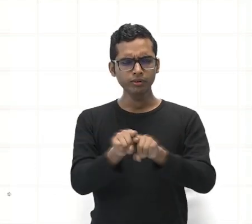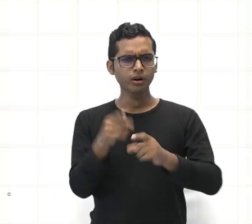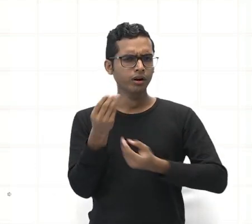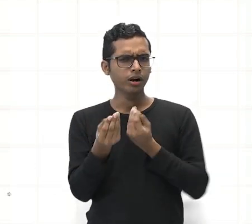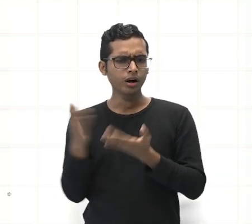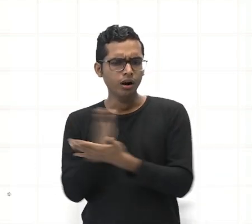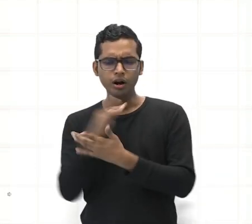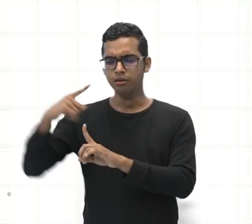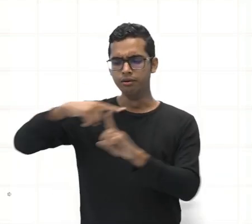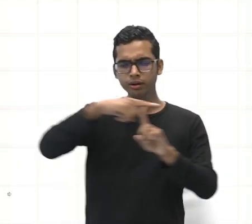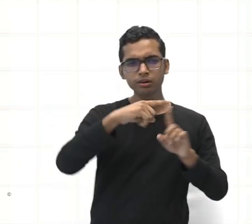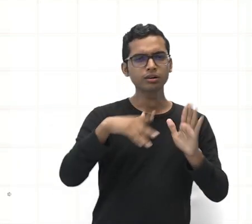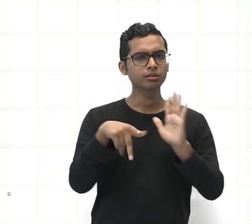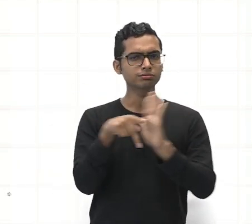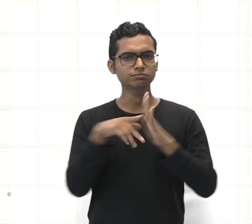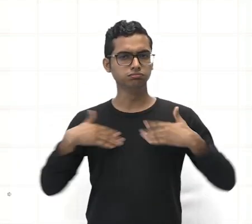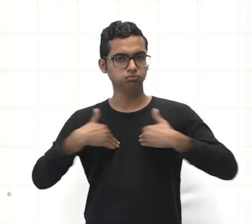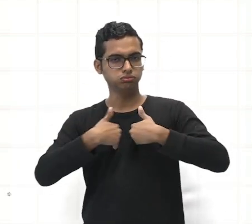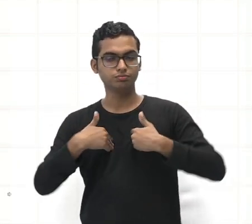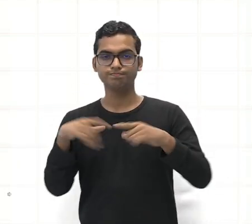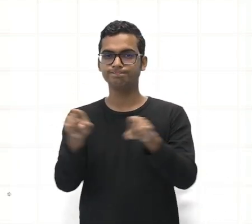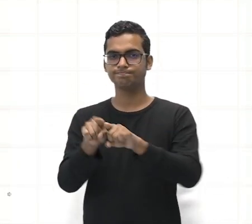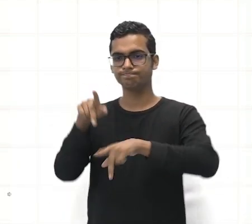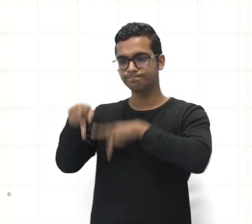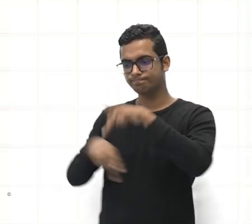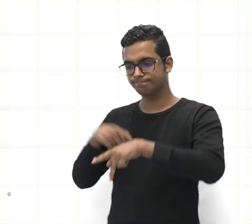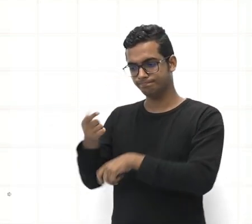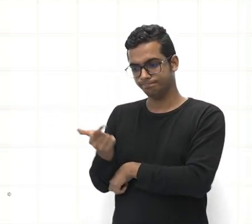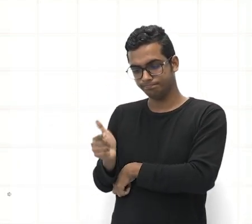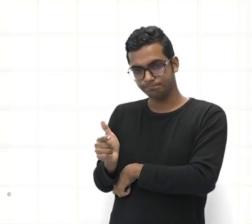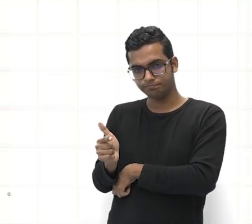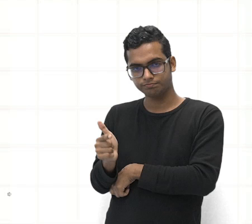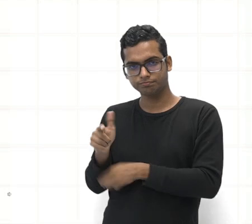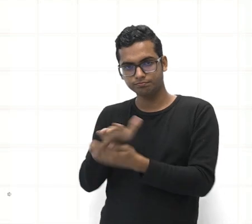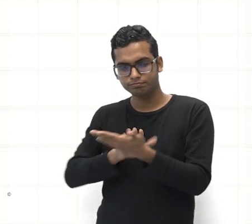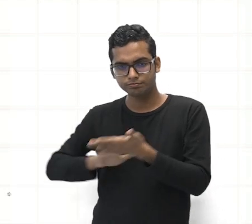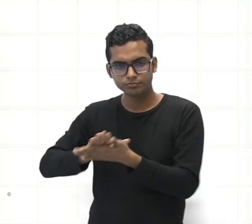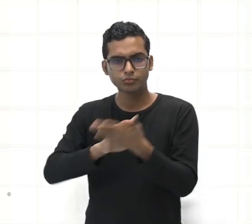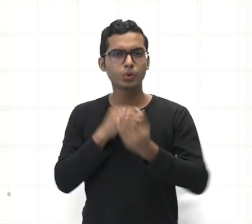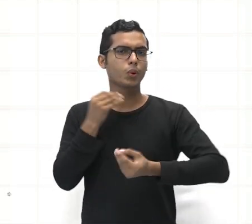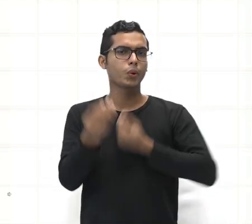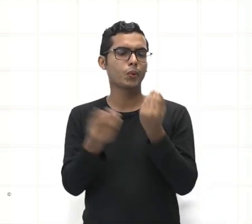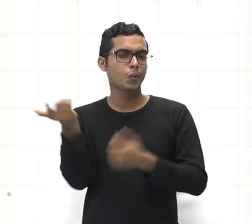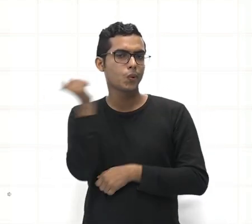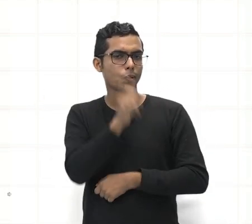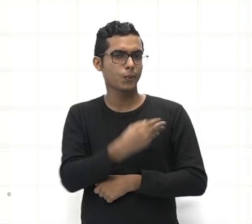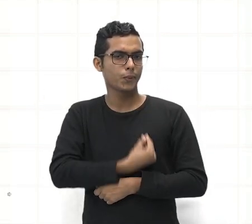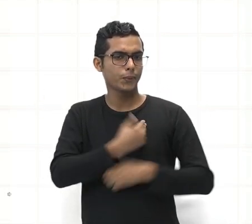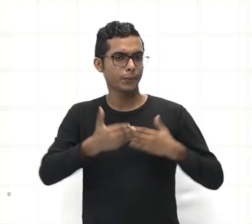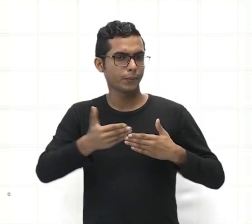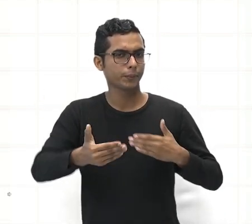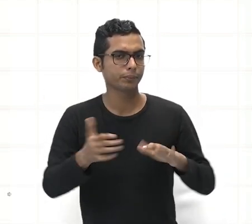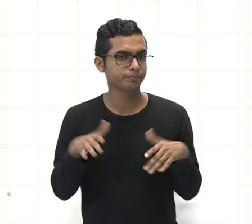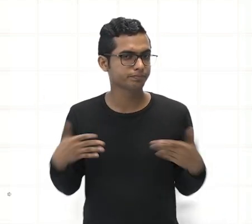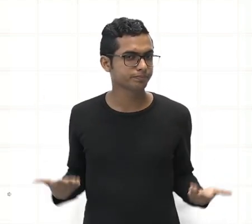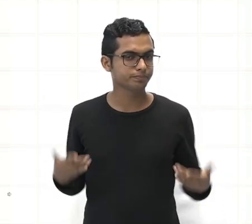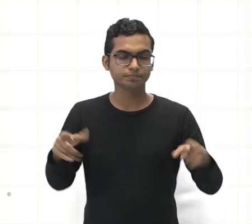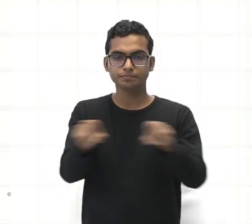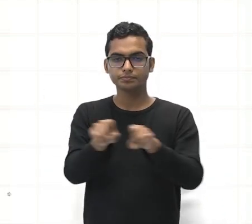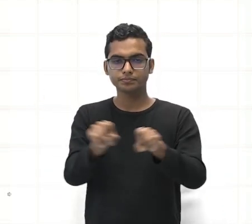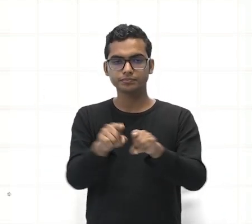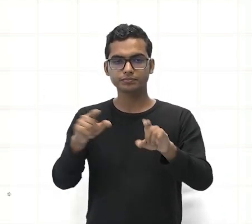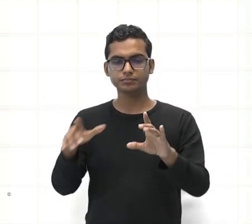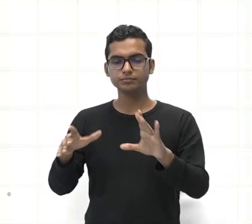algum tipo de animal. Se aquela população não existe mais, como é que ela vai conseguir sobreviver? Né? E perdem-se